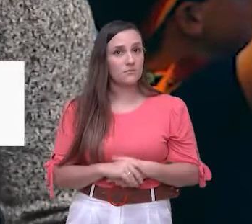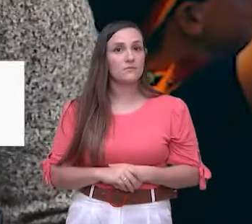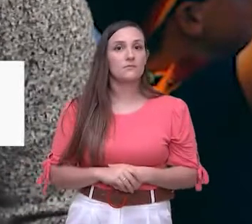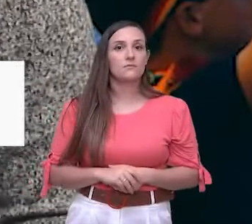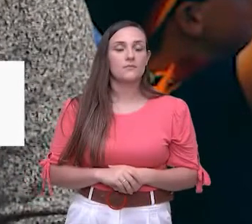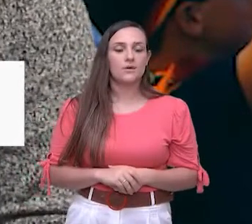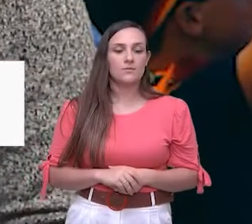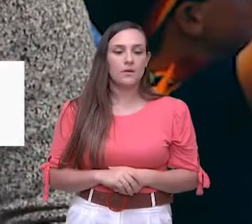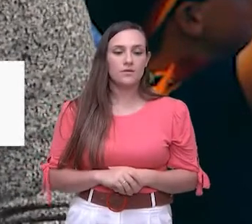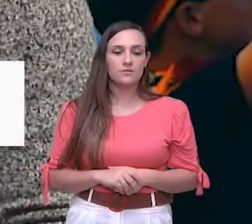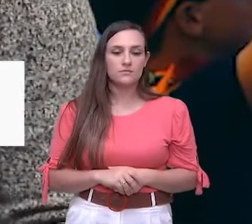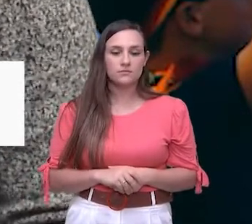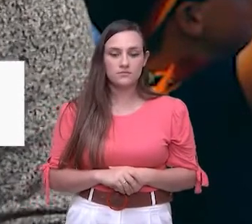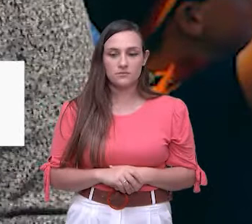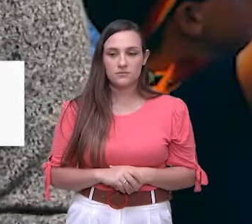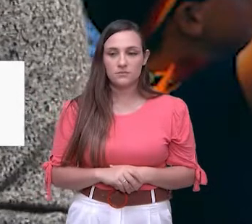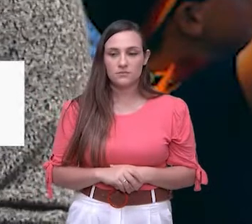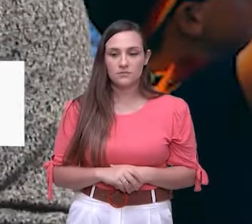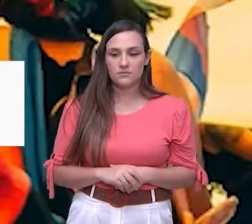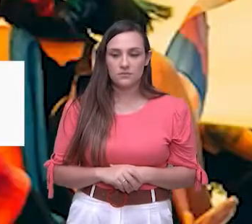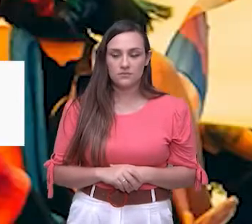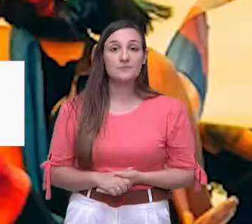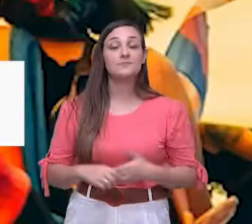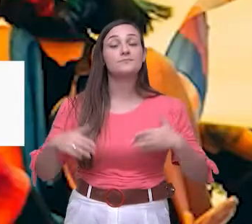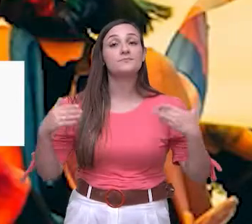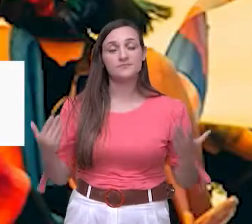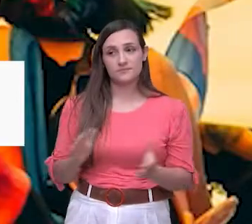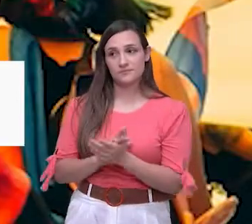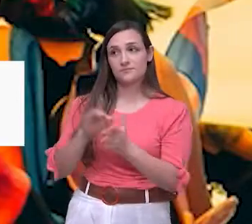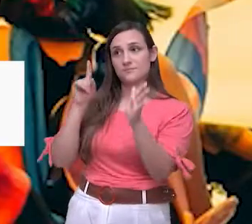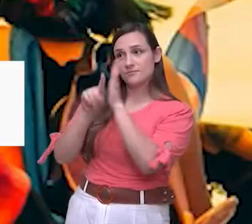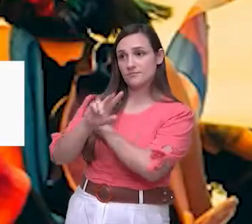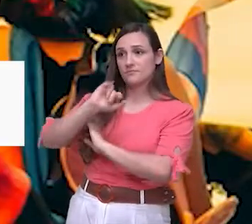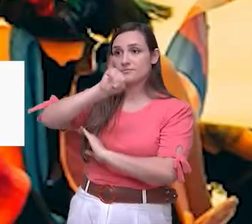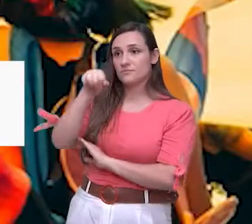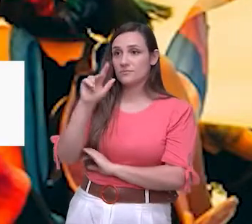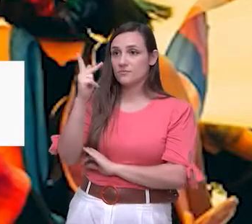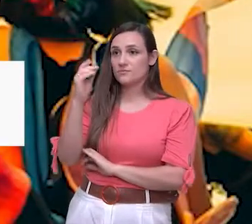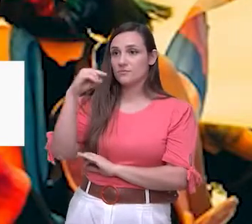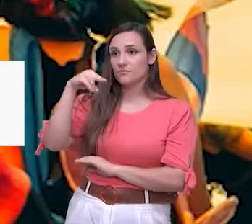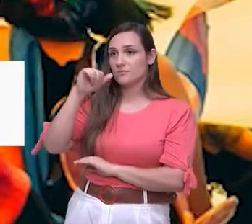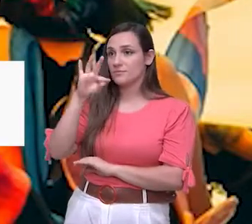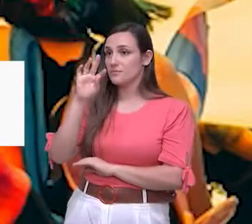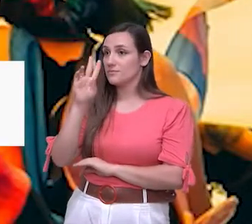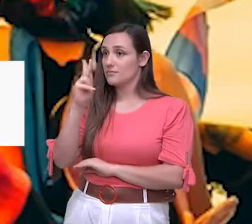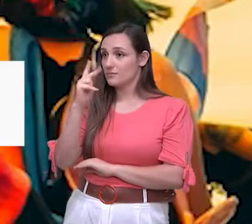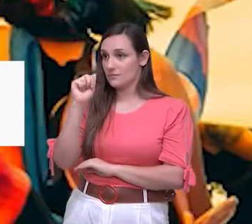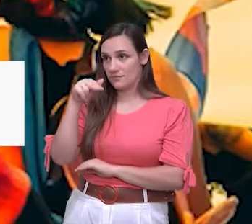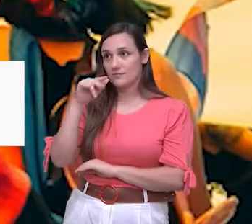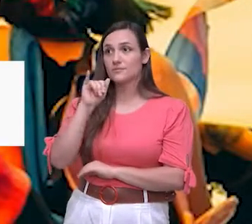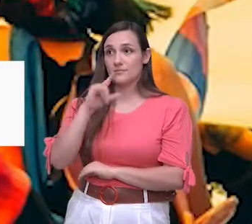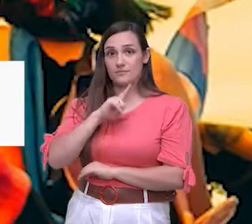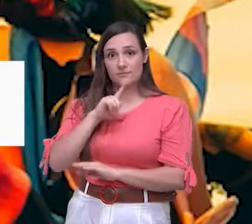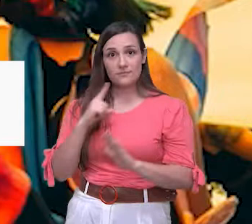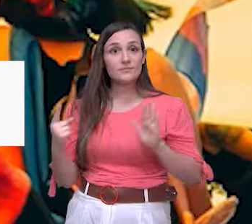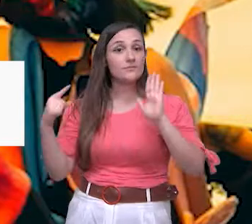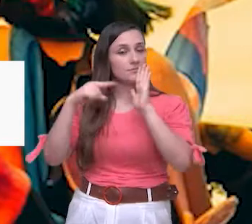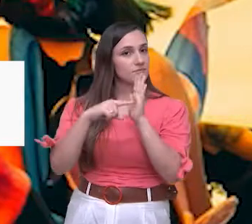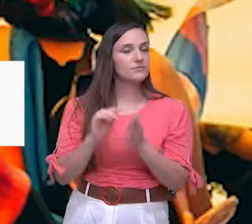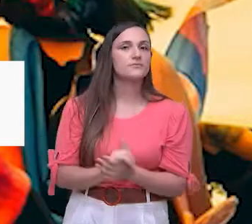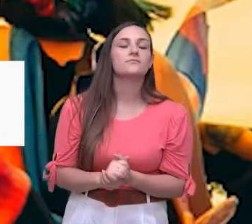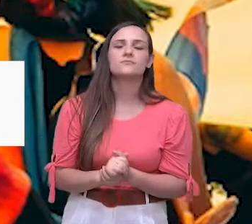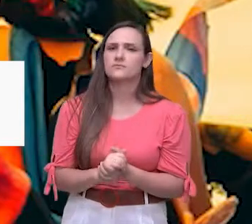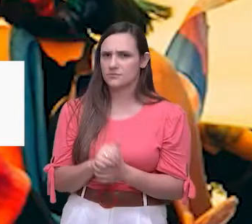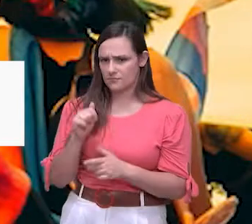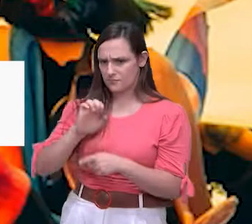medidas que elas têm que cumprir de uma maneira mais digna e Jonathan denúncias né a gente percebe que